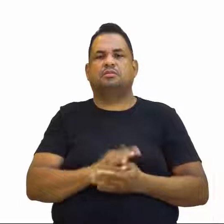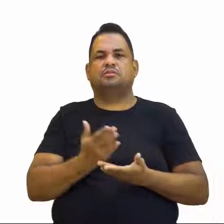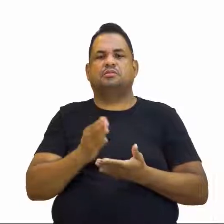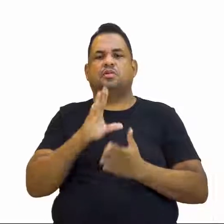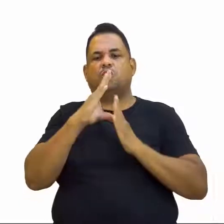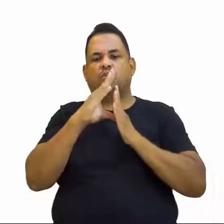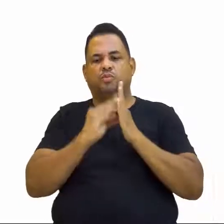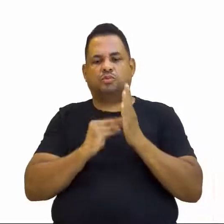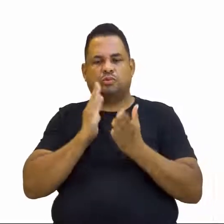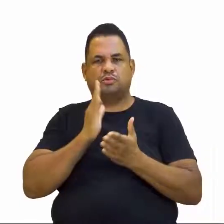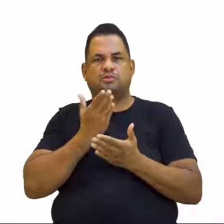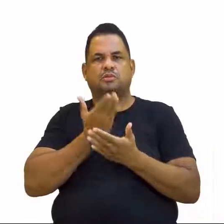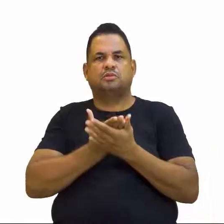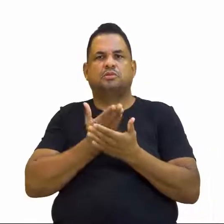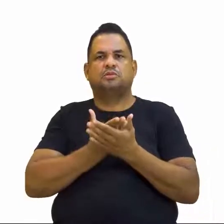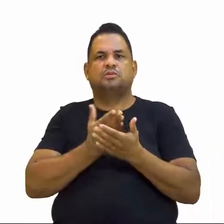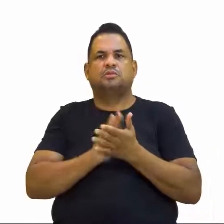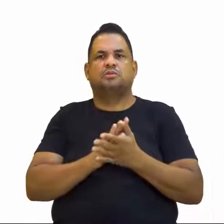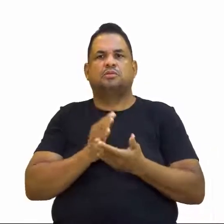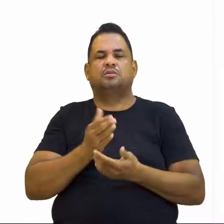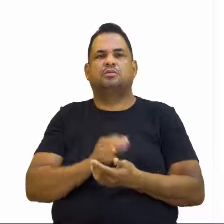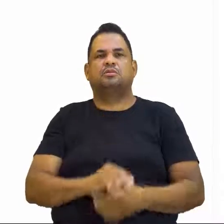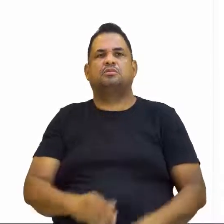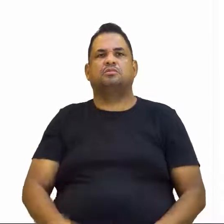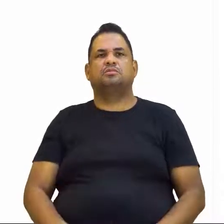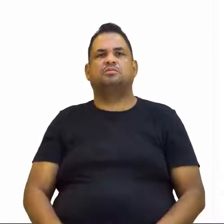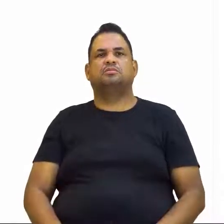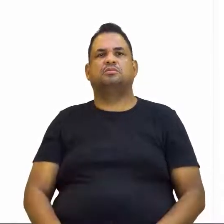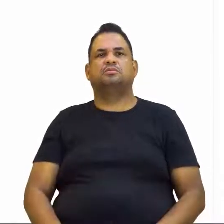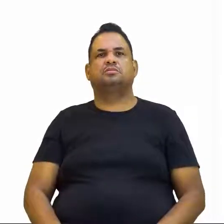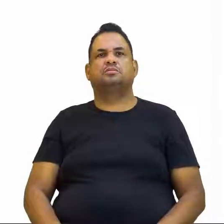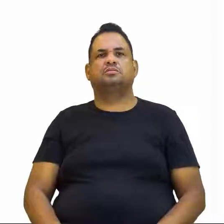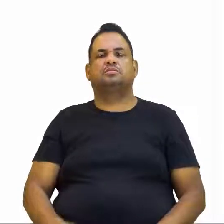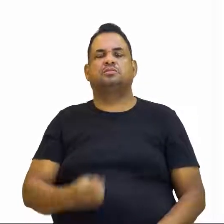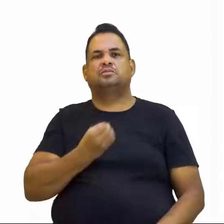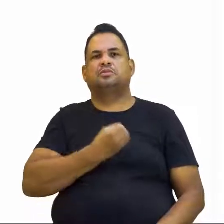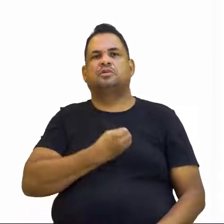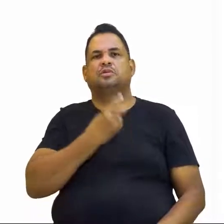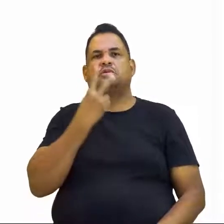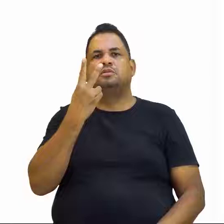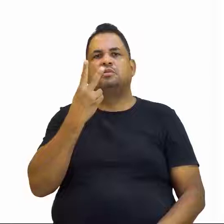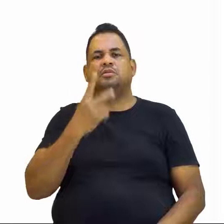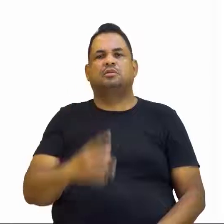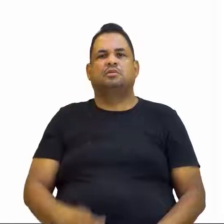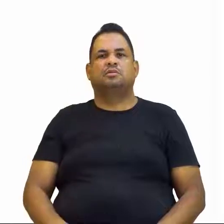já trabalhamos na nossa aula. Questão de número 2.